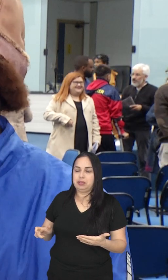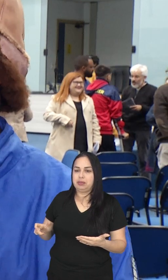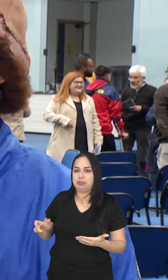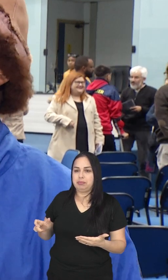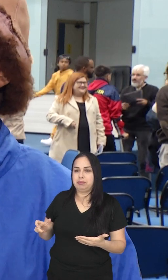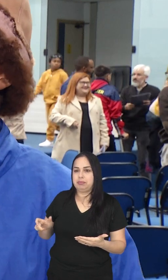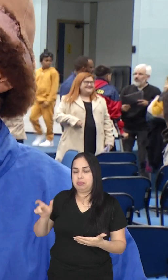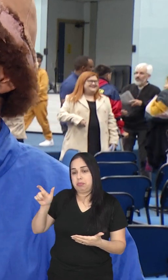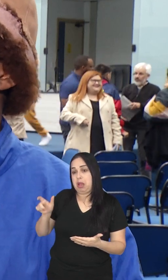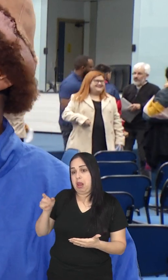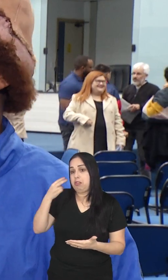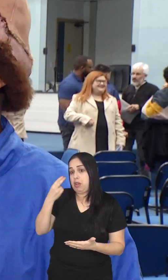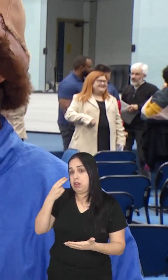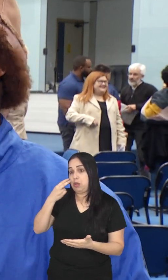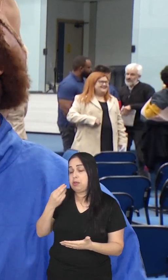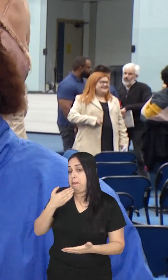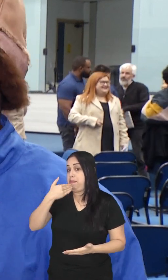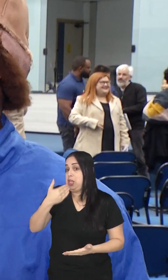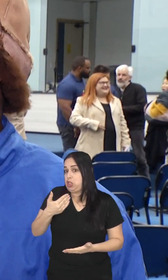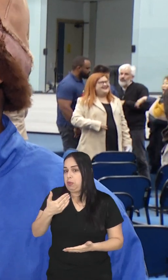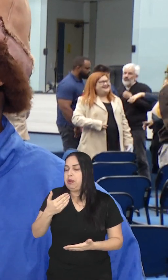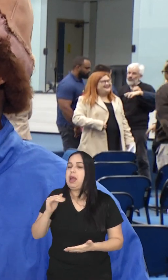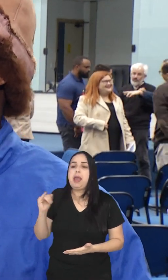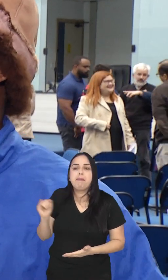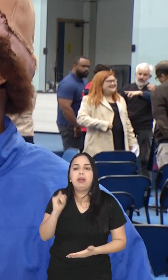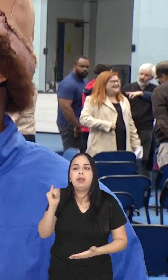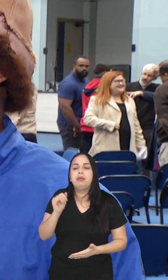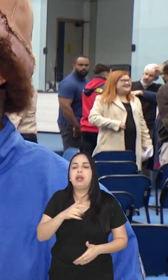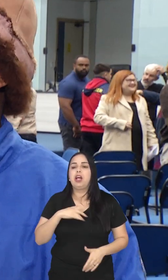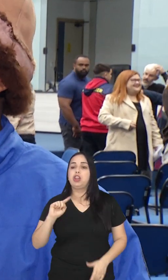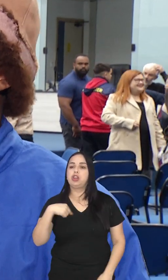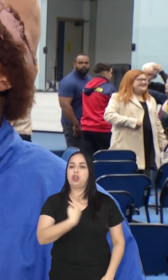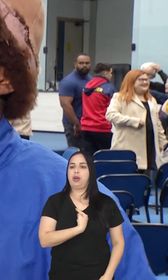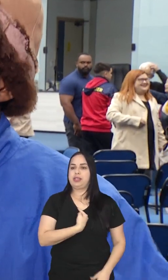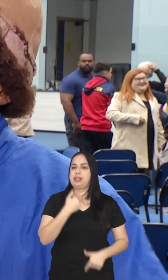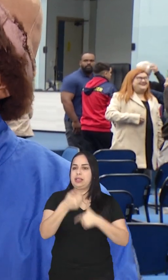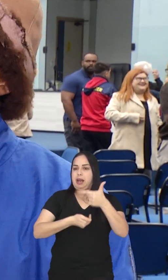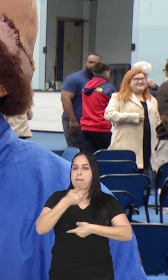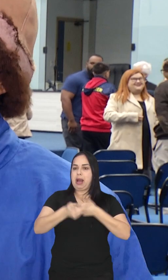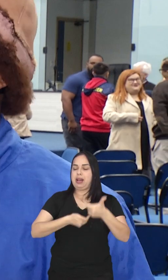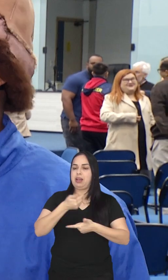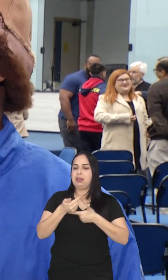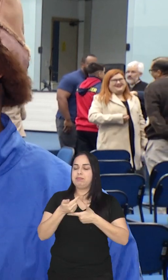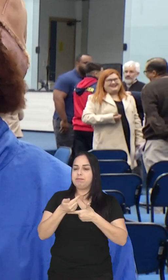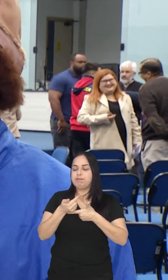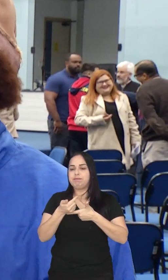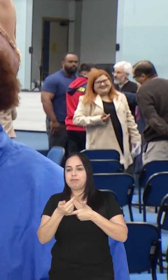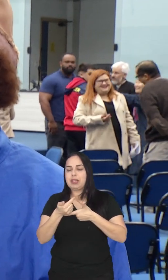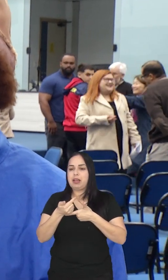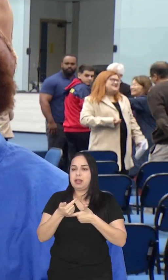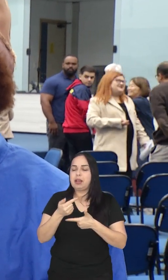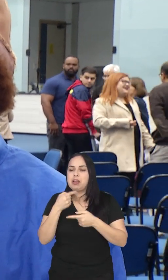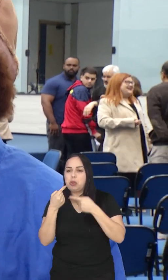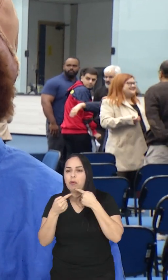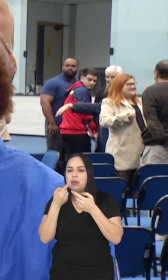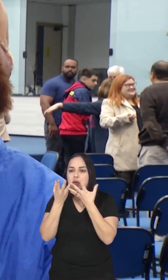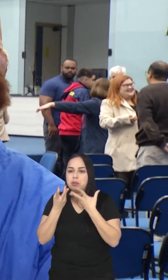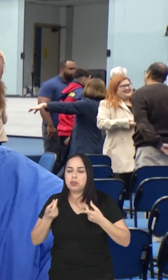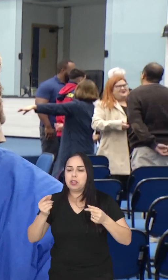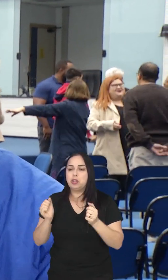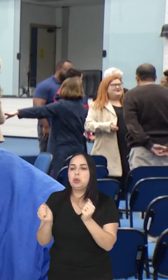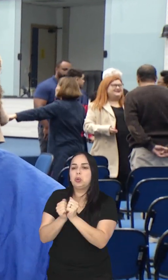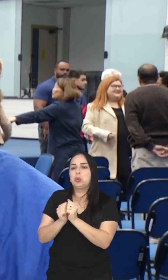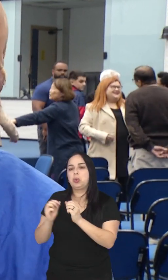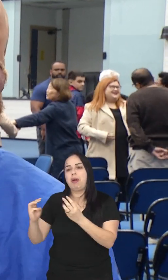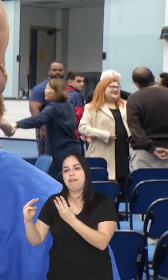capitaniada pelo pelo legislativo foi fundamental importância para que nós da sociedade civil é pudéssemos estreitar cada vez mais as nossas demandas para